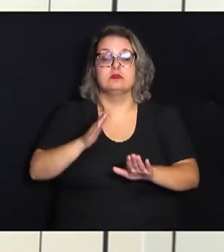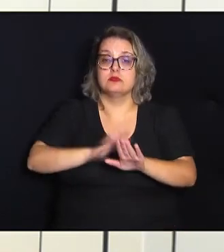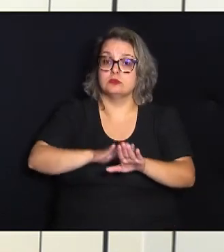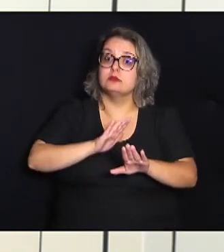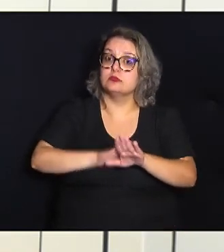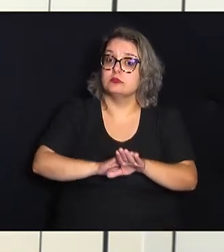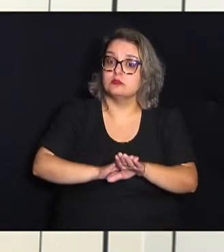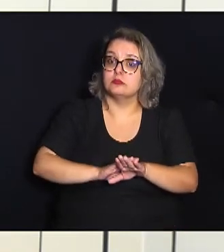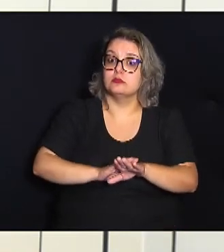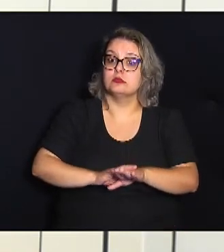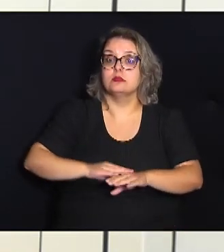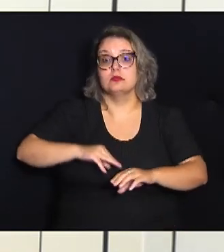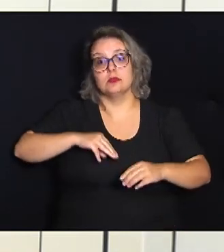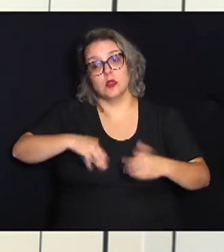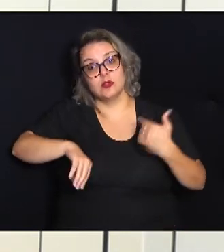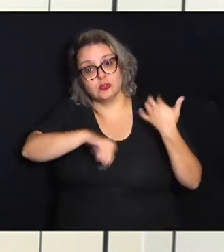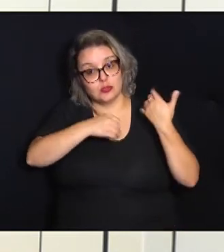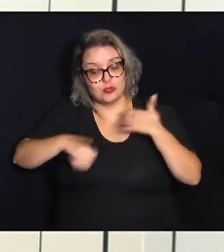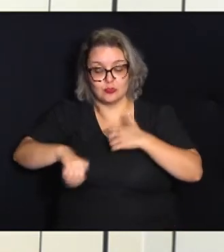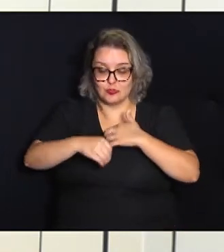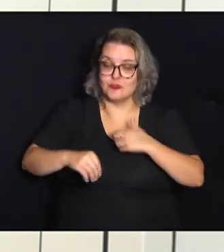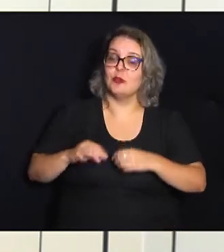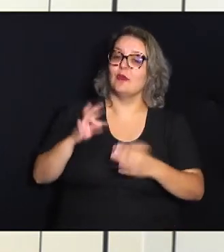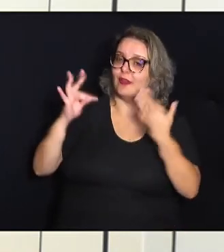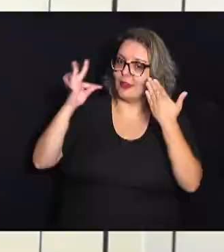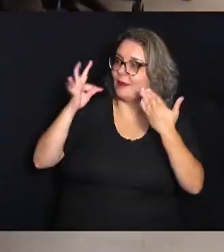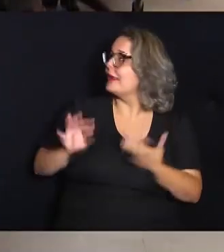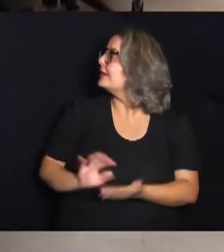dos musicoterapeutas.